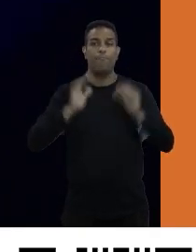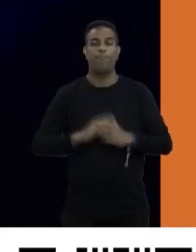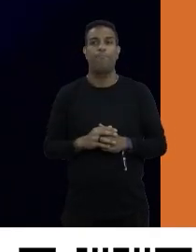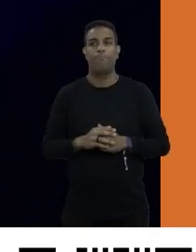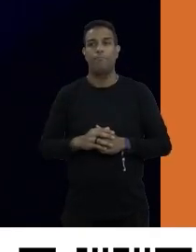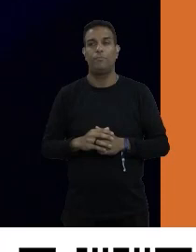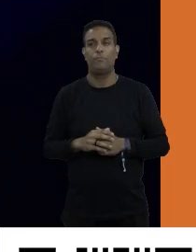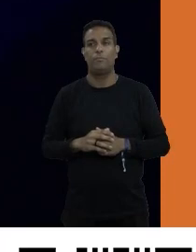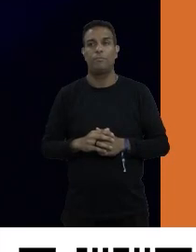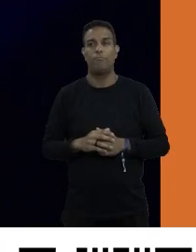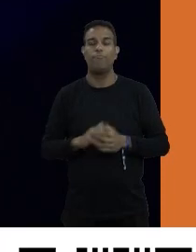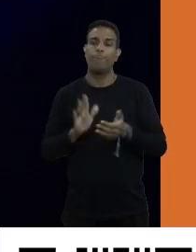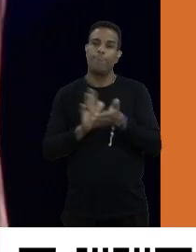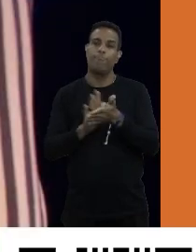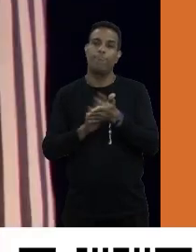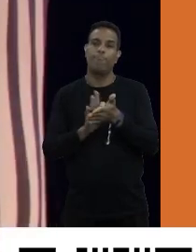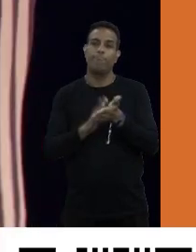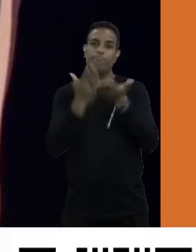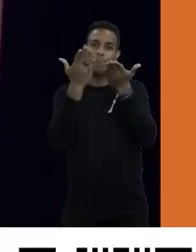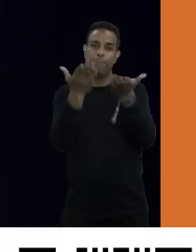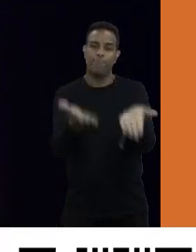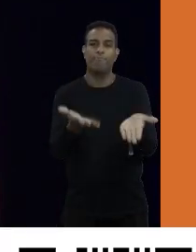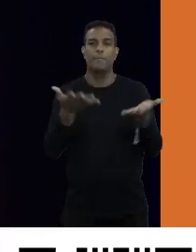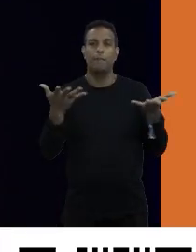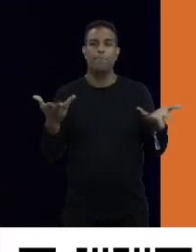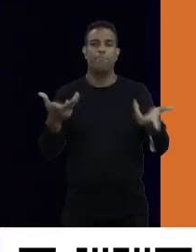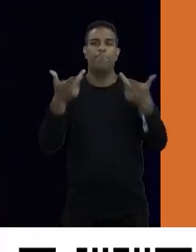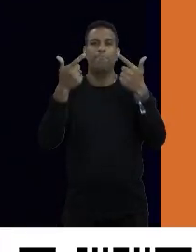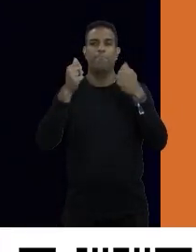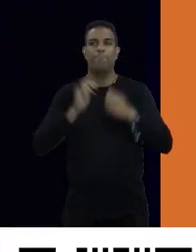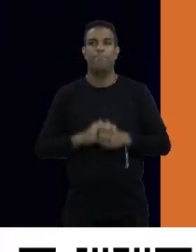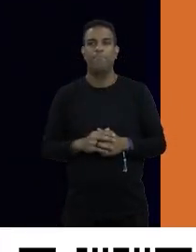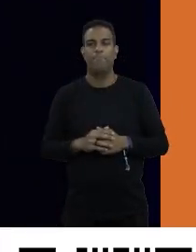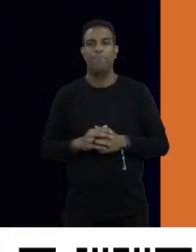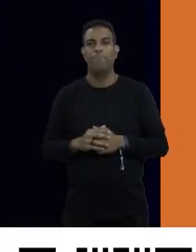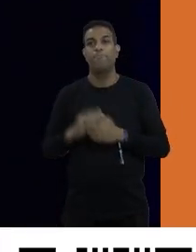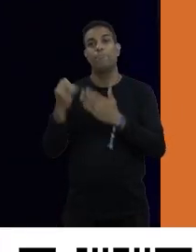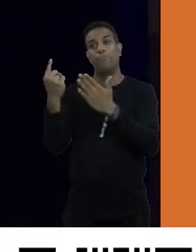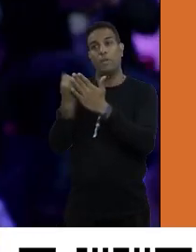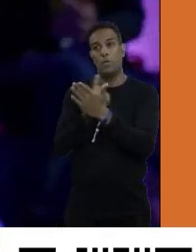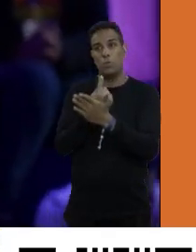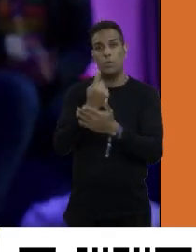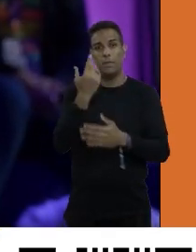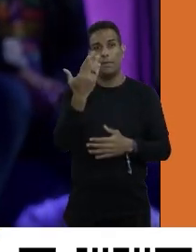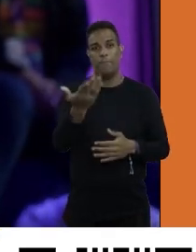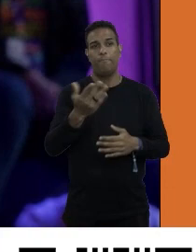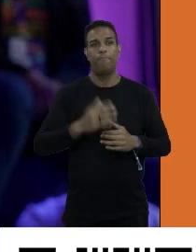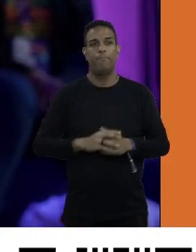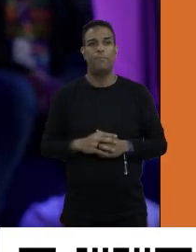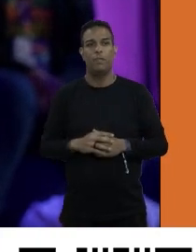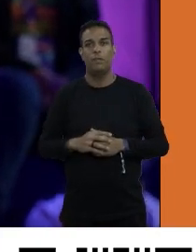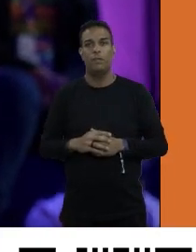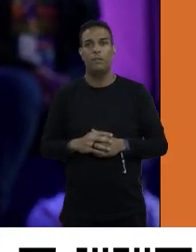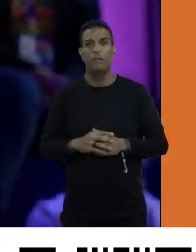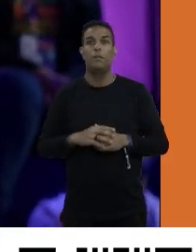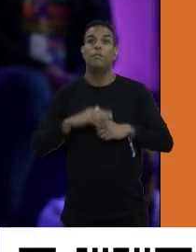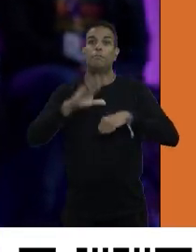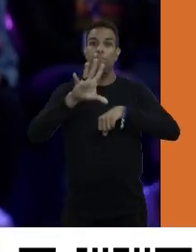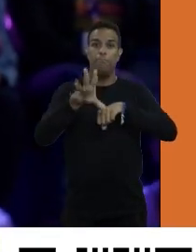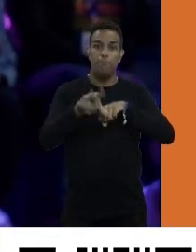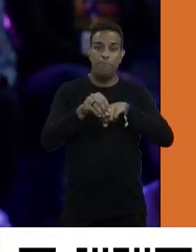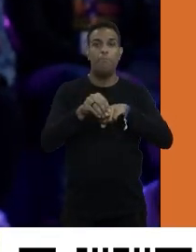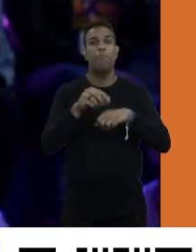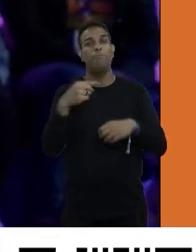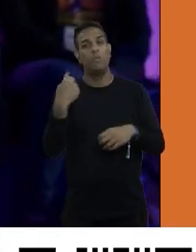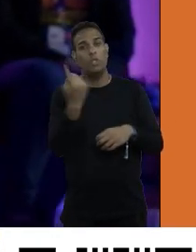Tá? Beleza? Temos mais uma pergunta. Temos... Autoconhecimento, todos